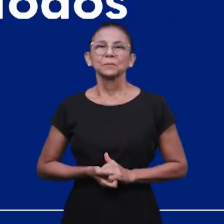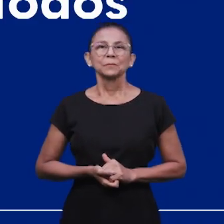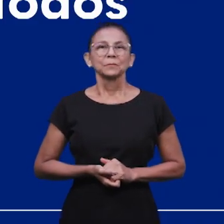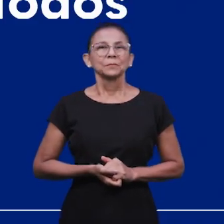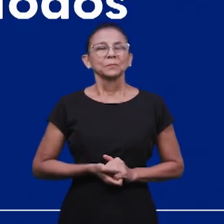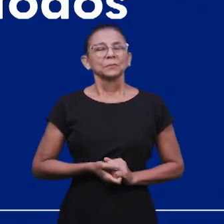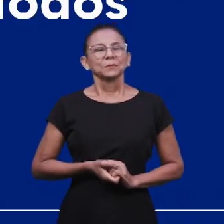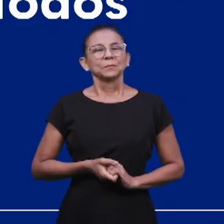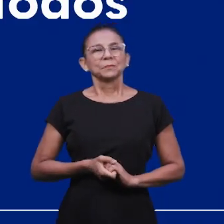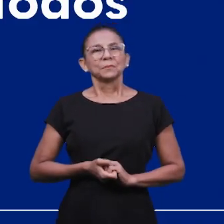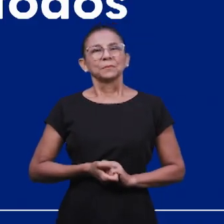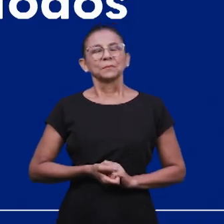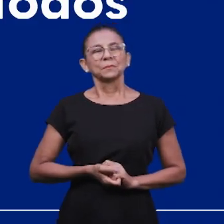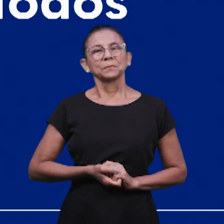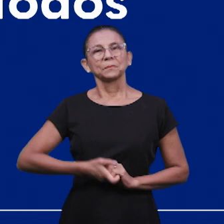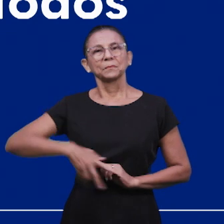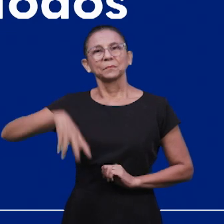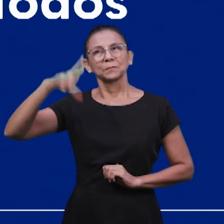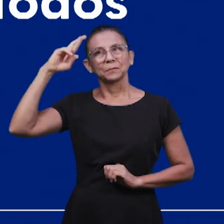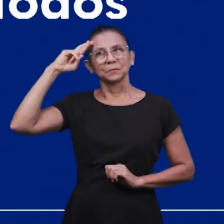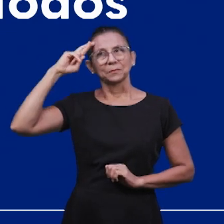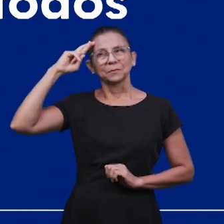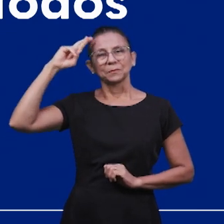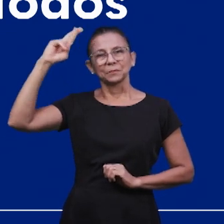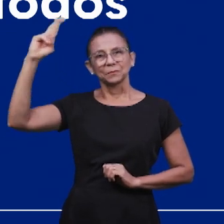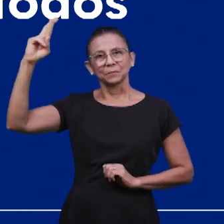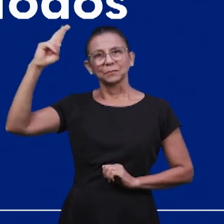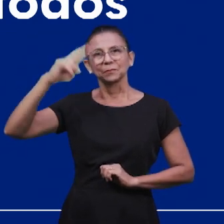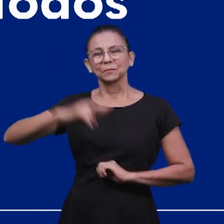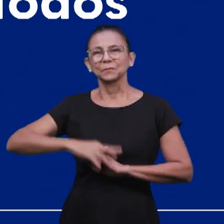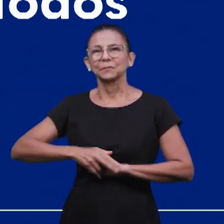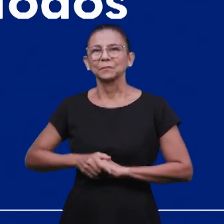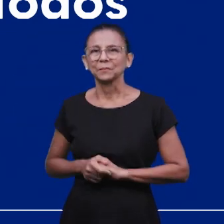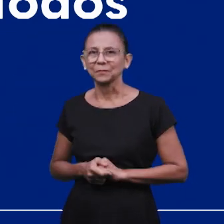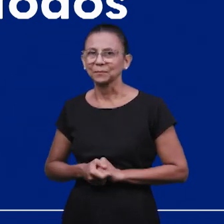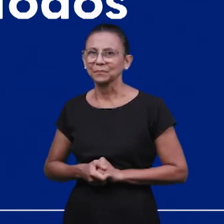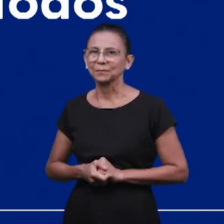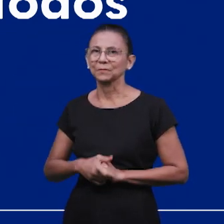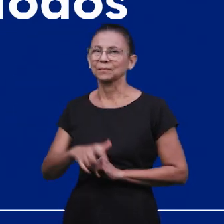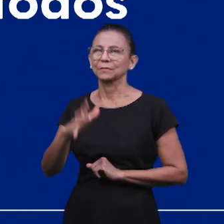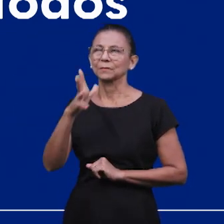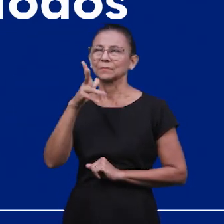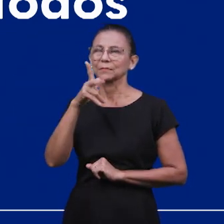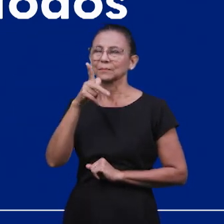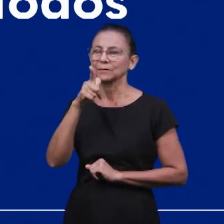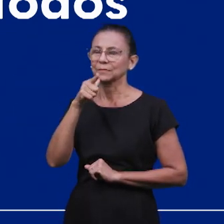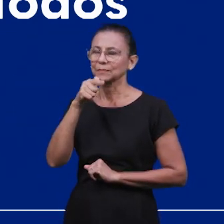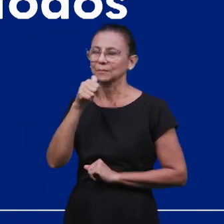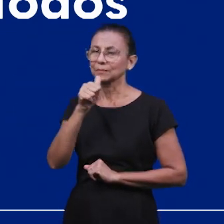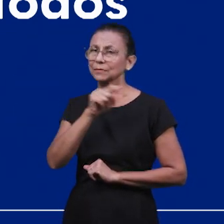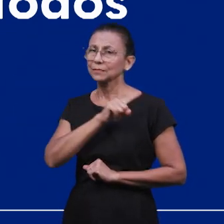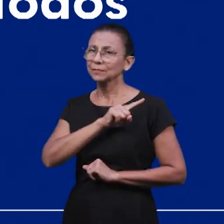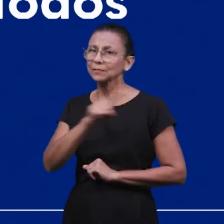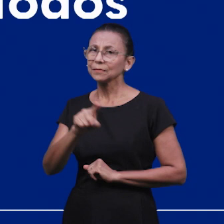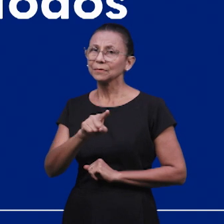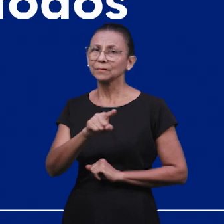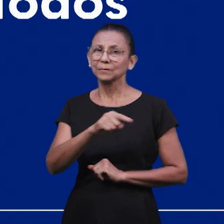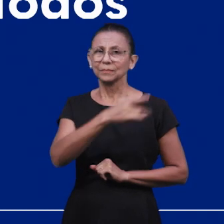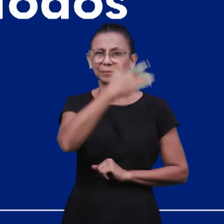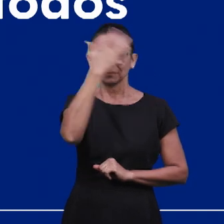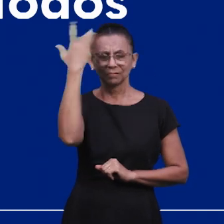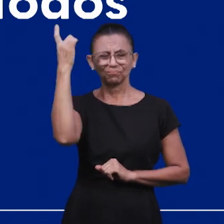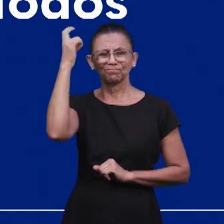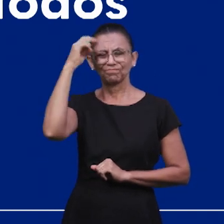Senhor não retarda a sua promessa, Amém. Ainda que alguns a tenham por tardia, mas é longânimo